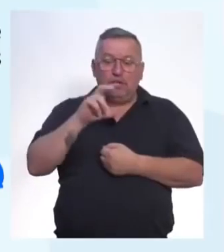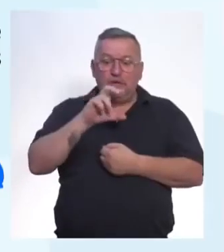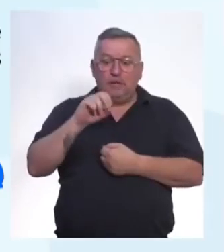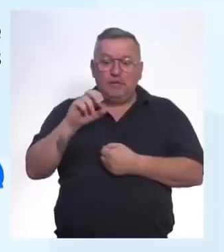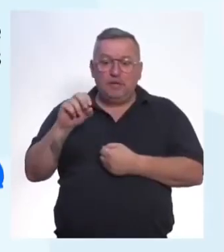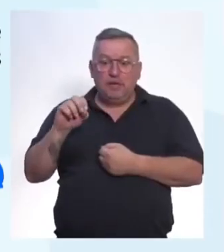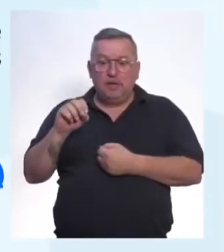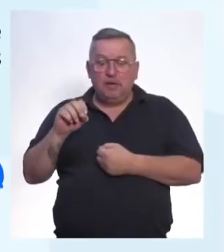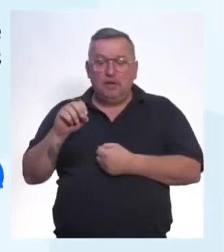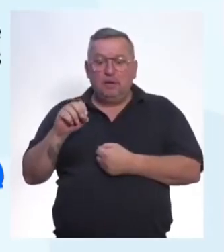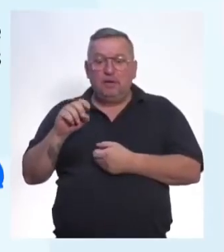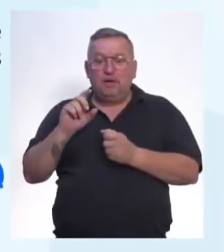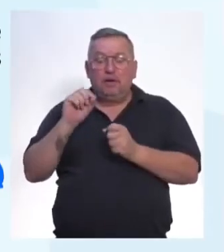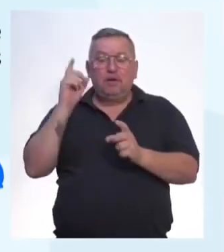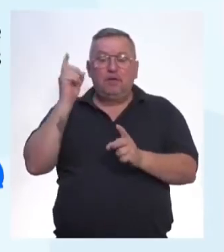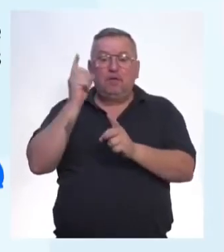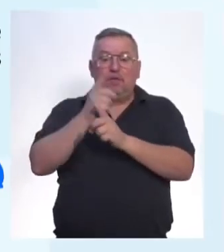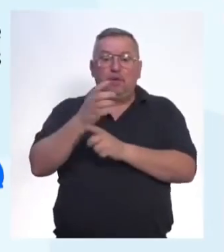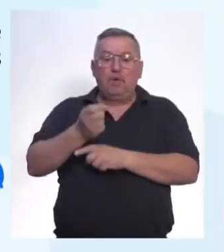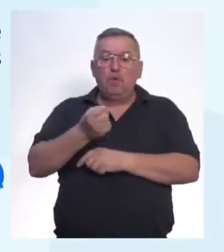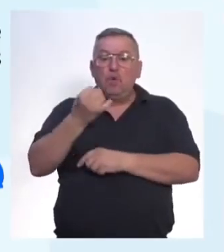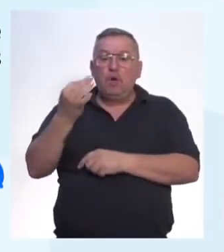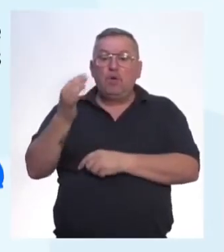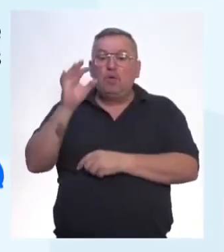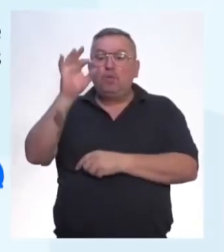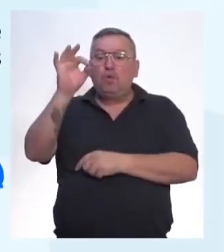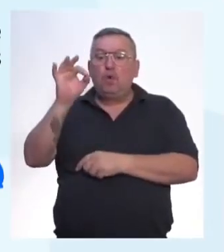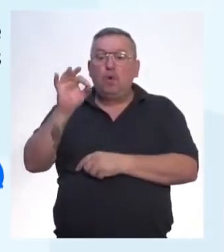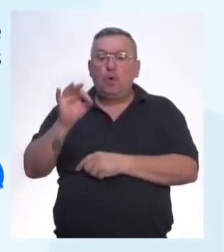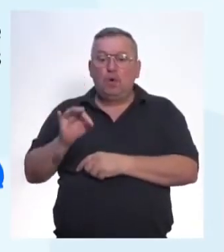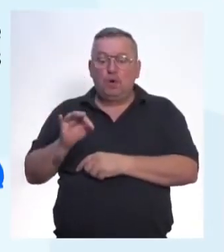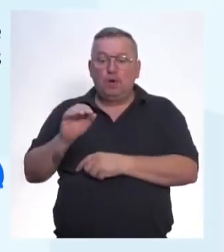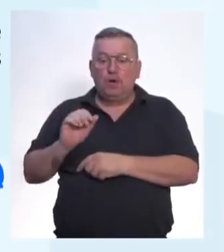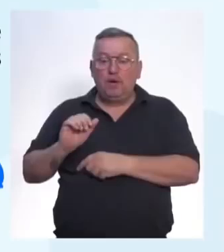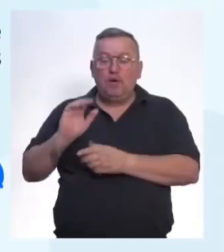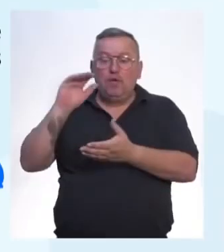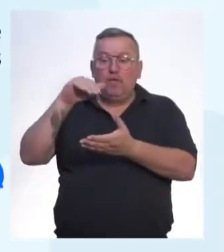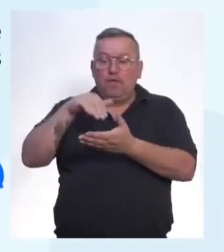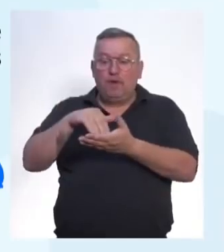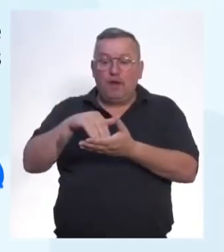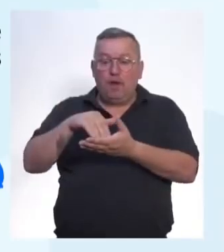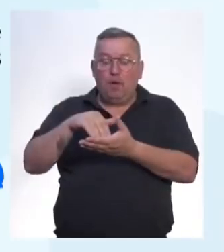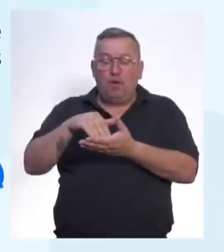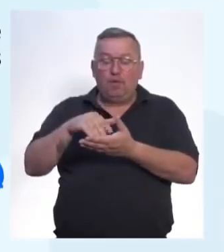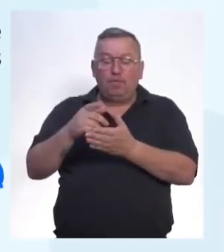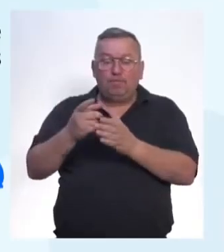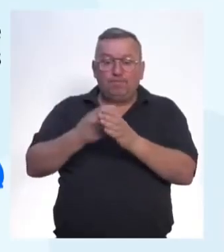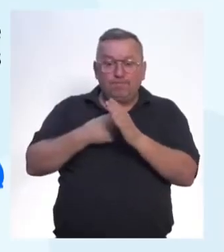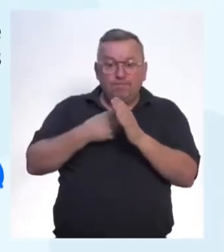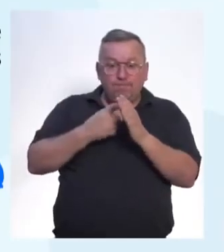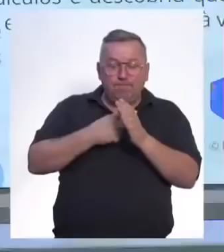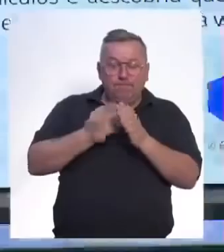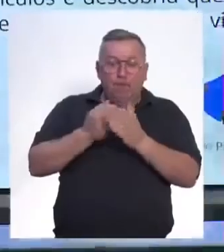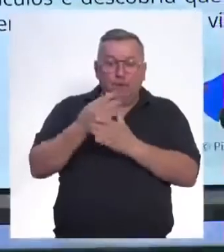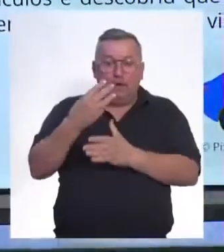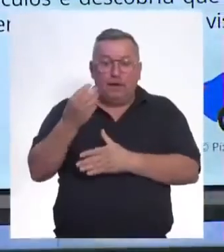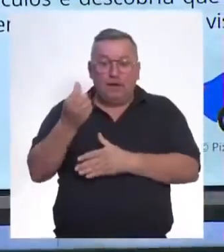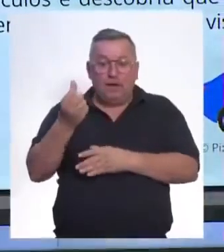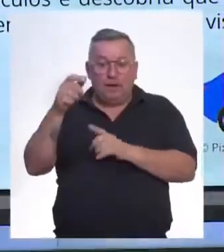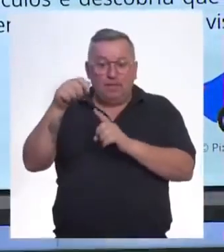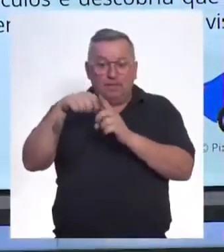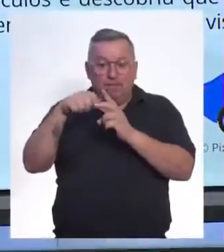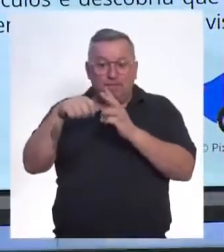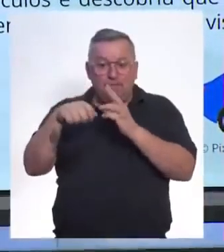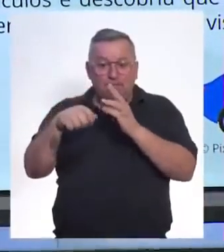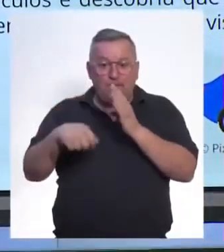dica para eles. Ele tem que descobrir quanto que ela pagou ao final do financiamento, pagando as 36 vezes